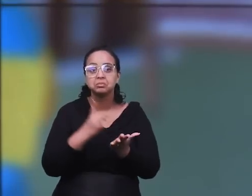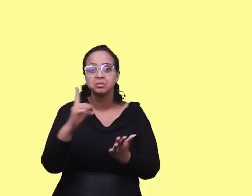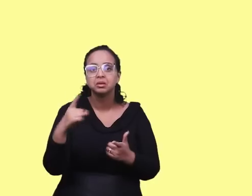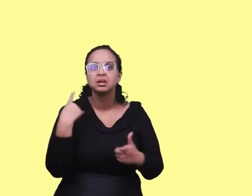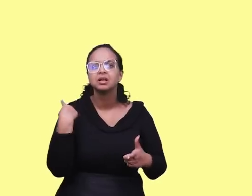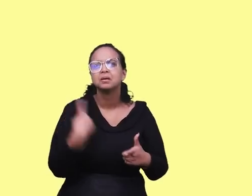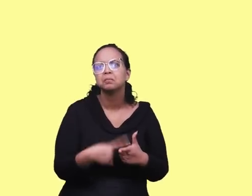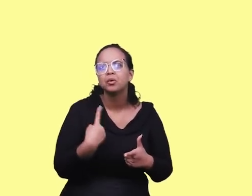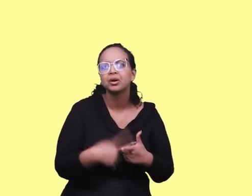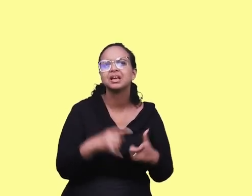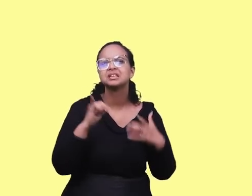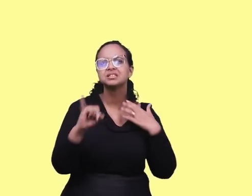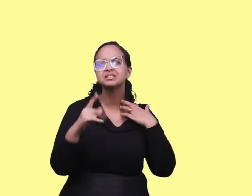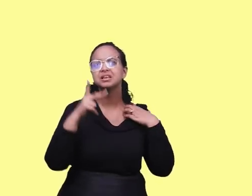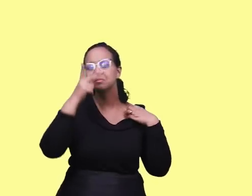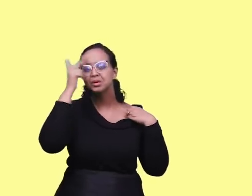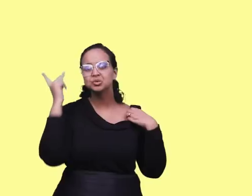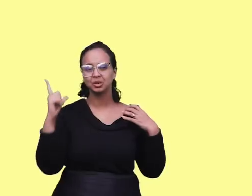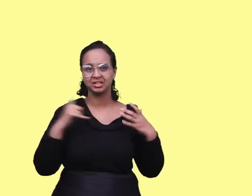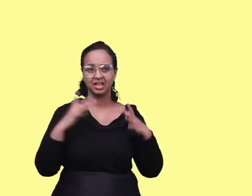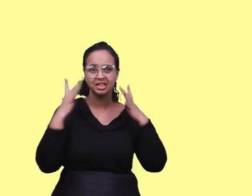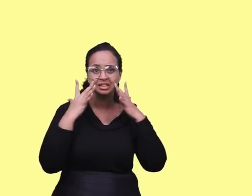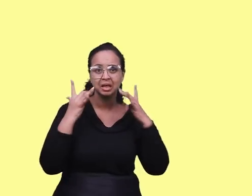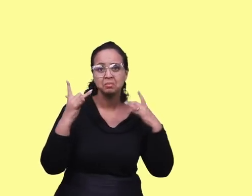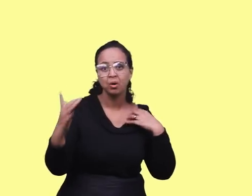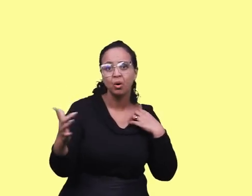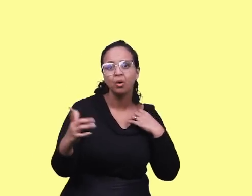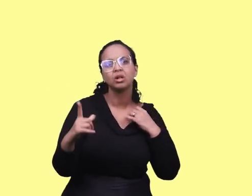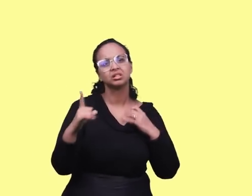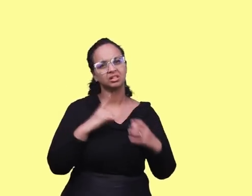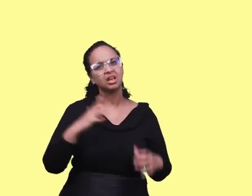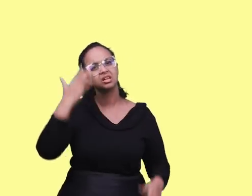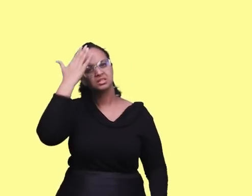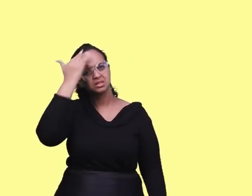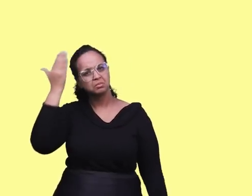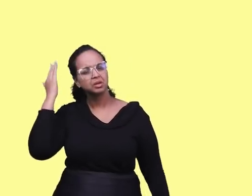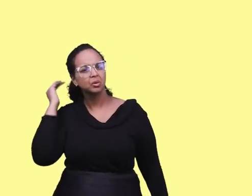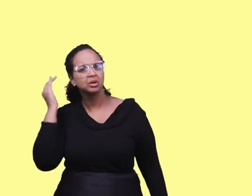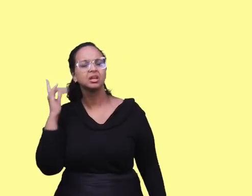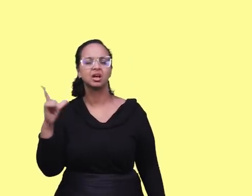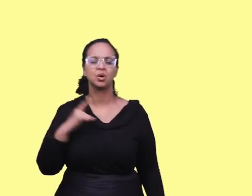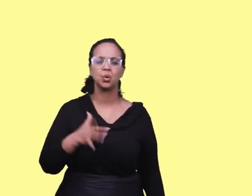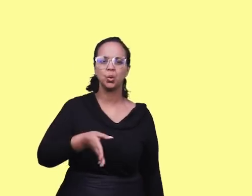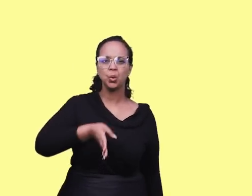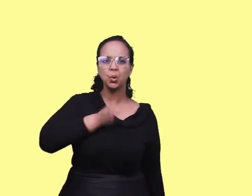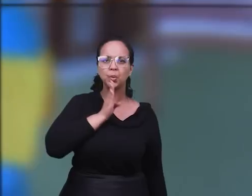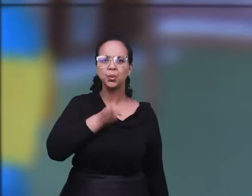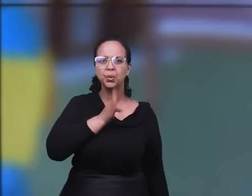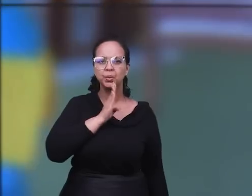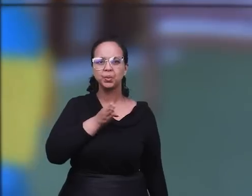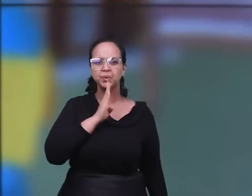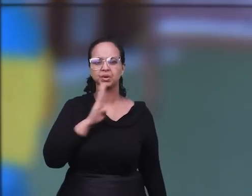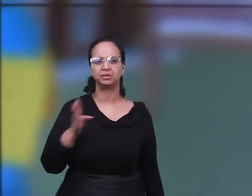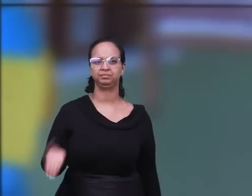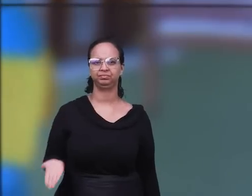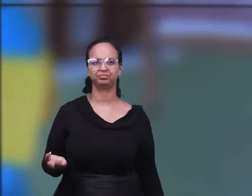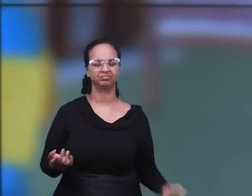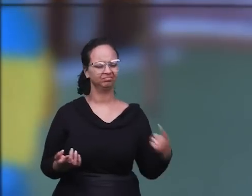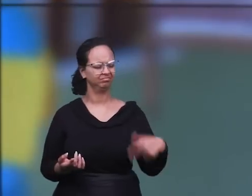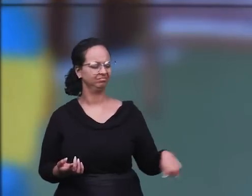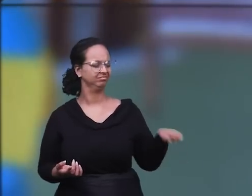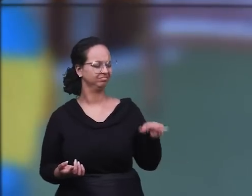assim: o temor do Senhor é o princípio da sabedoria. Sabedoria quer dizer conhecimento. E os